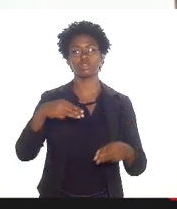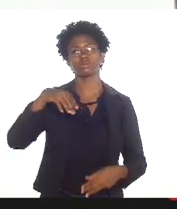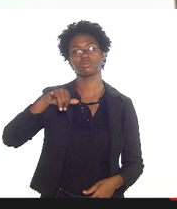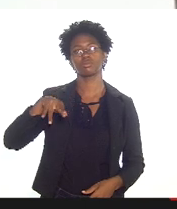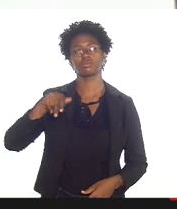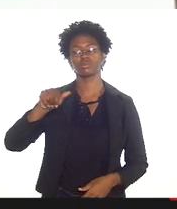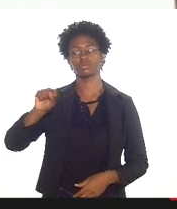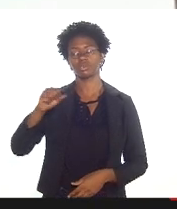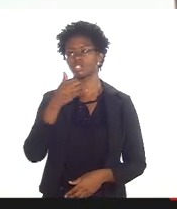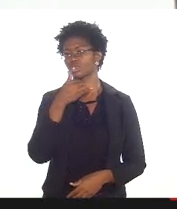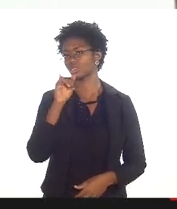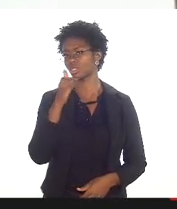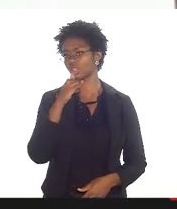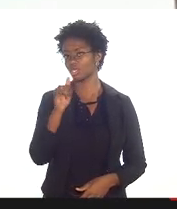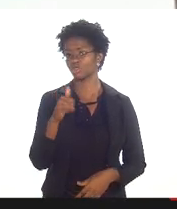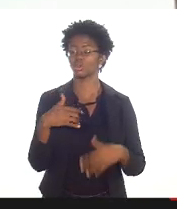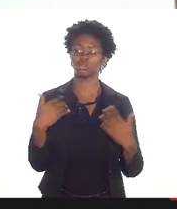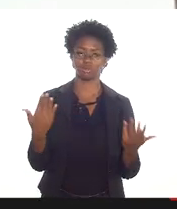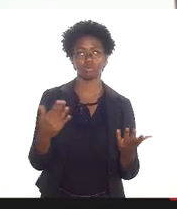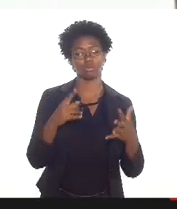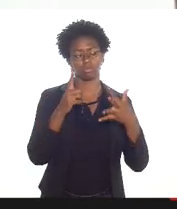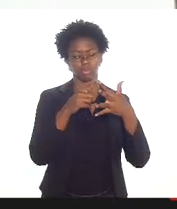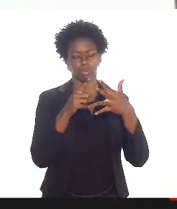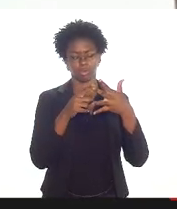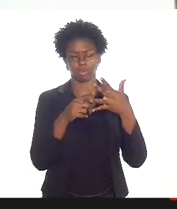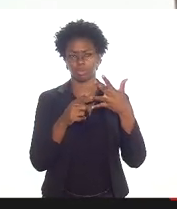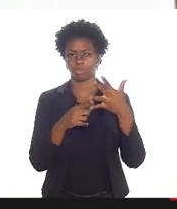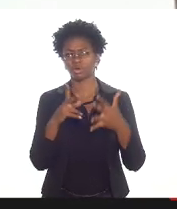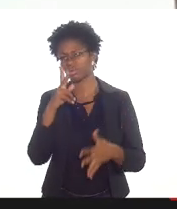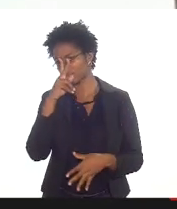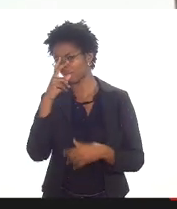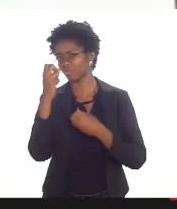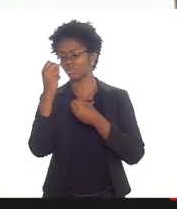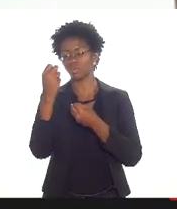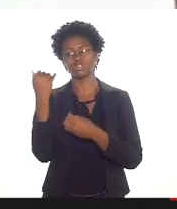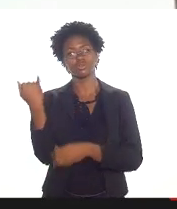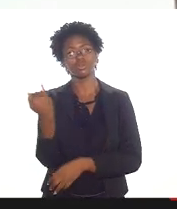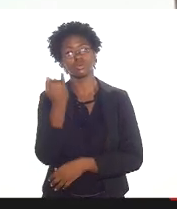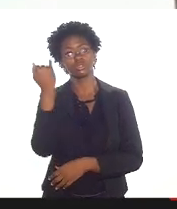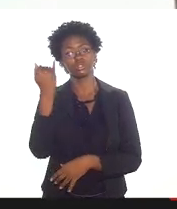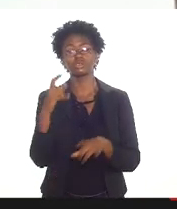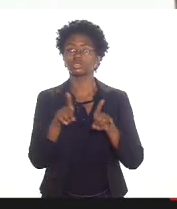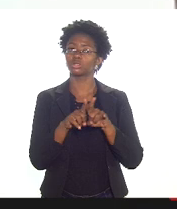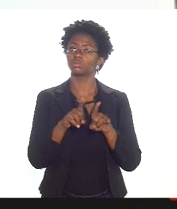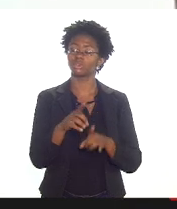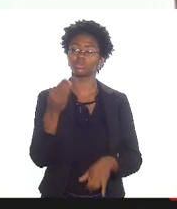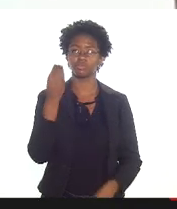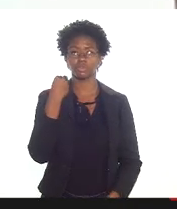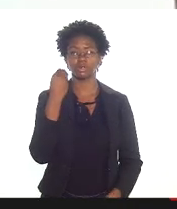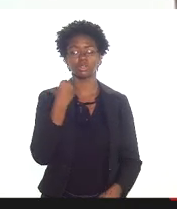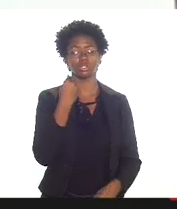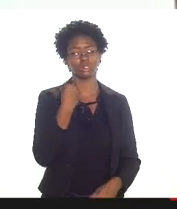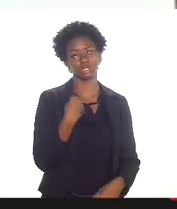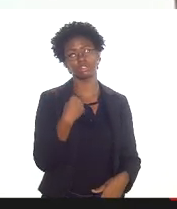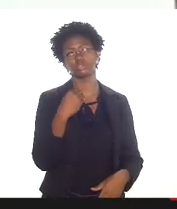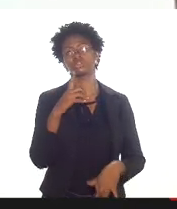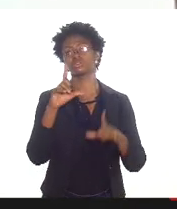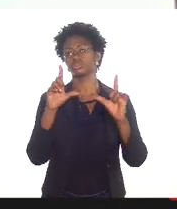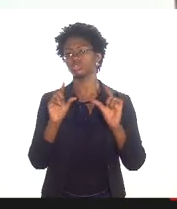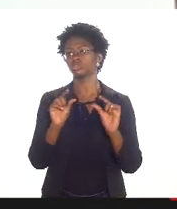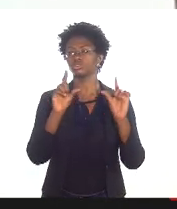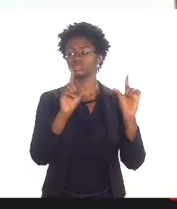Seus pontos relevantes, seus pontos frágeis, dirimindo dúvidas geradas